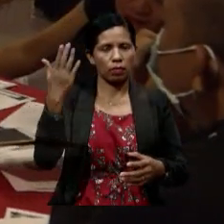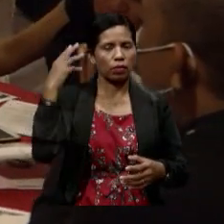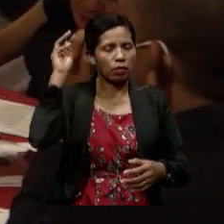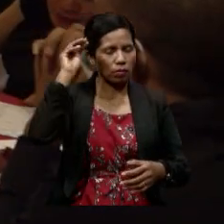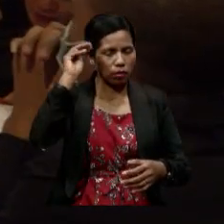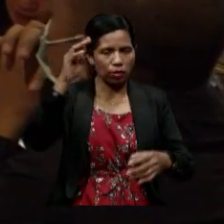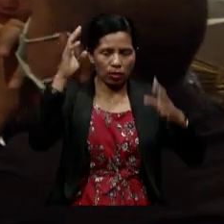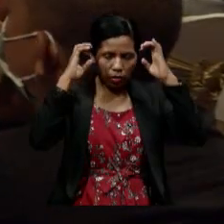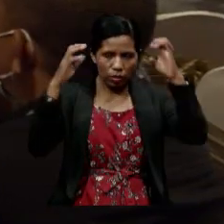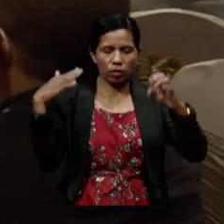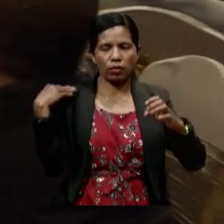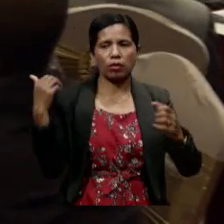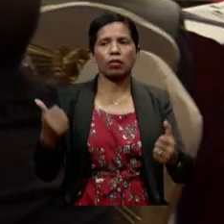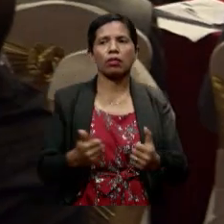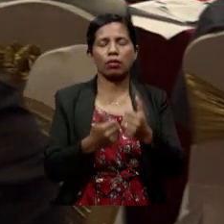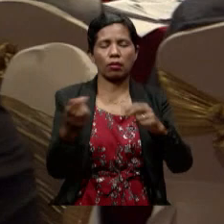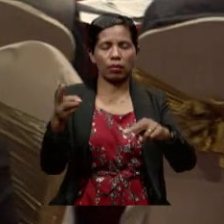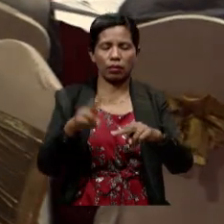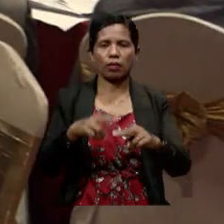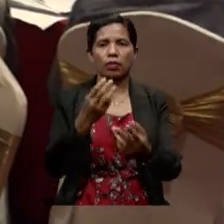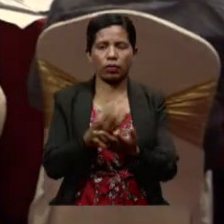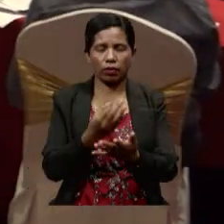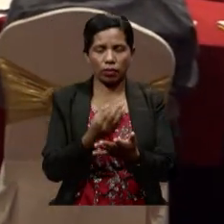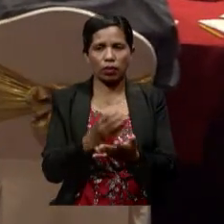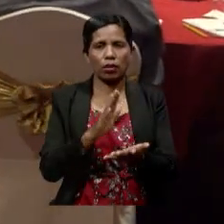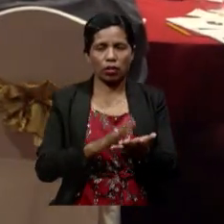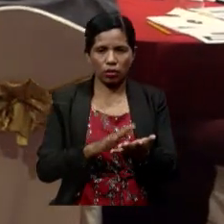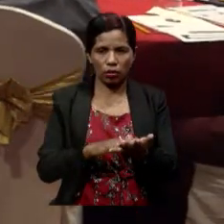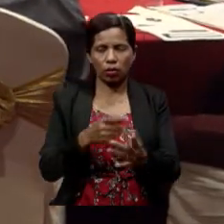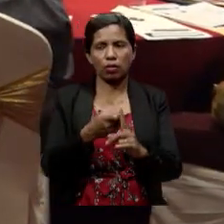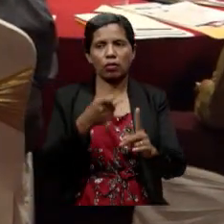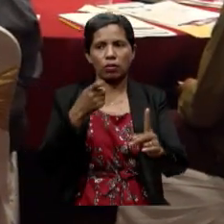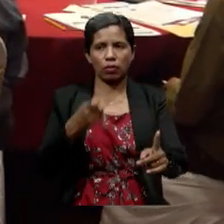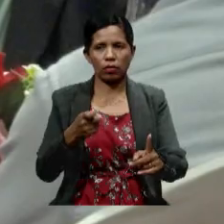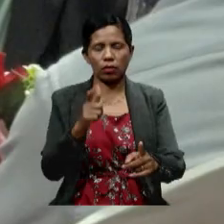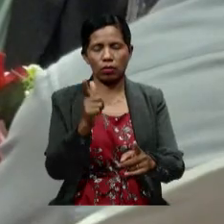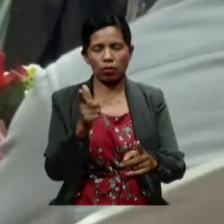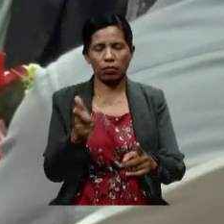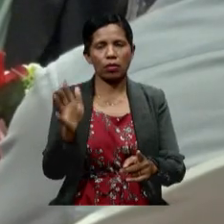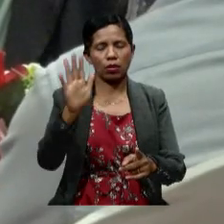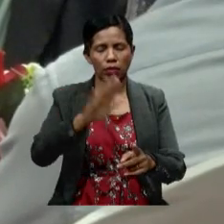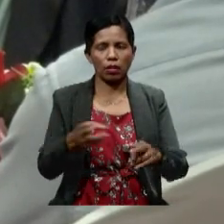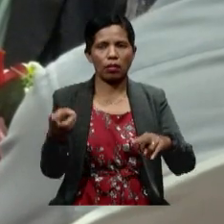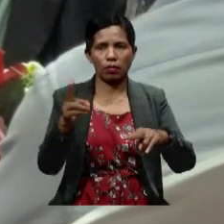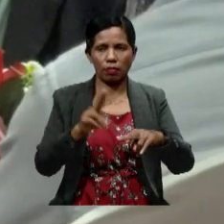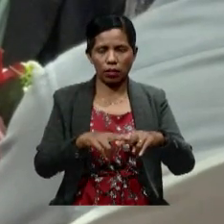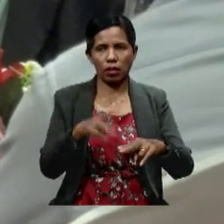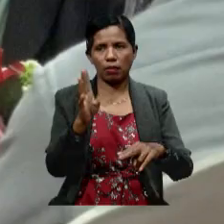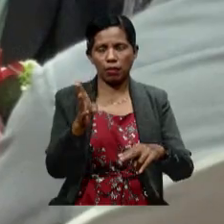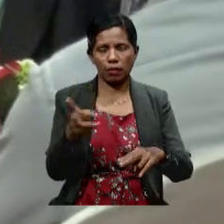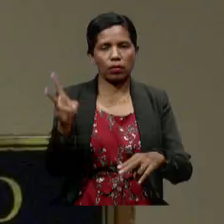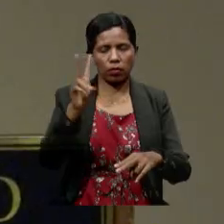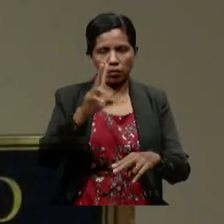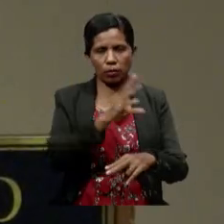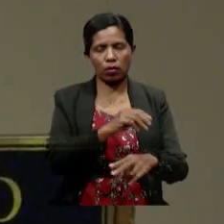Educação, Juventude e Desporto aumenta o orçamento merenda escolar, os centavos rua no Lures em Lima, ba centavos at no Lures em Rua,